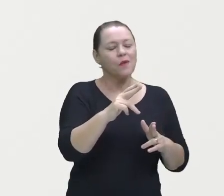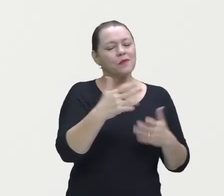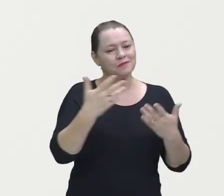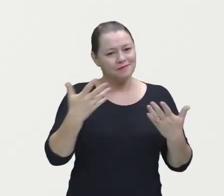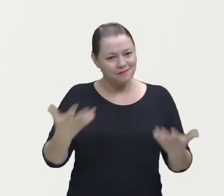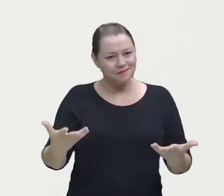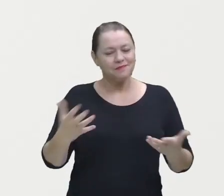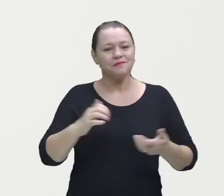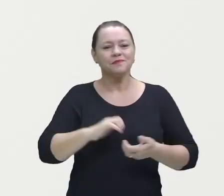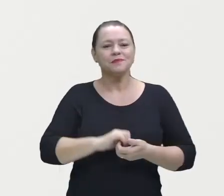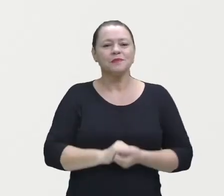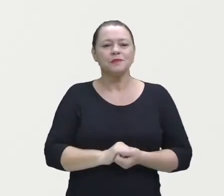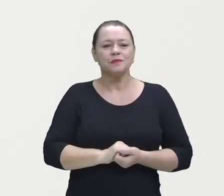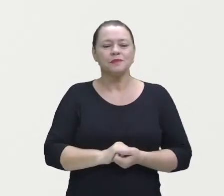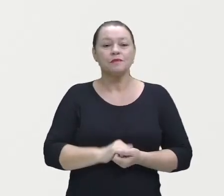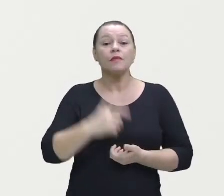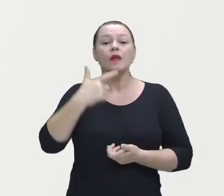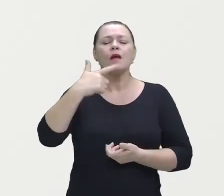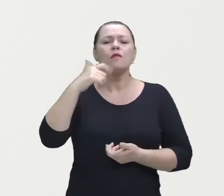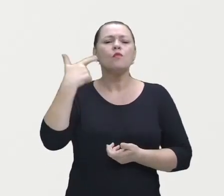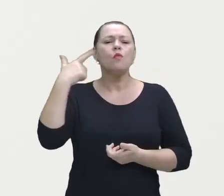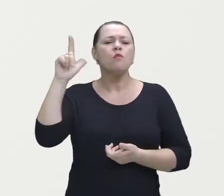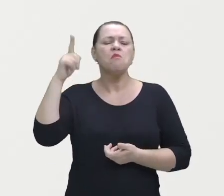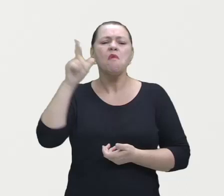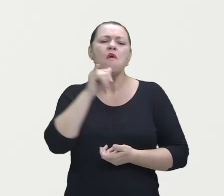inseto. Vamos ver um outro exemplo?